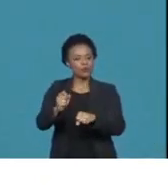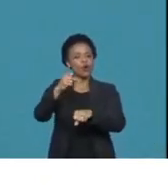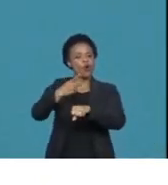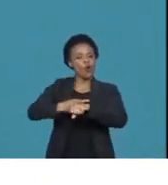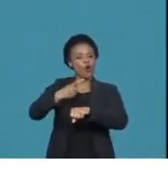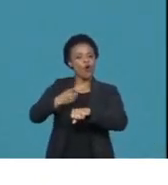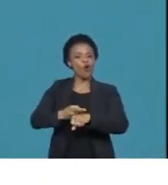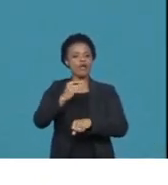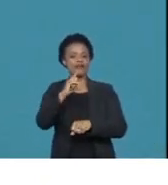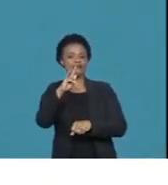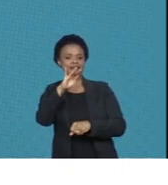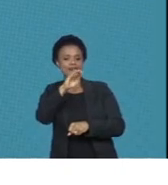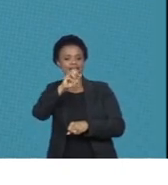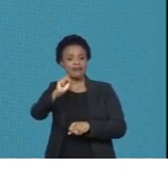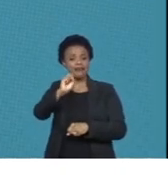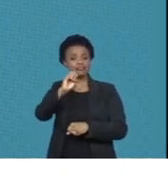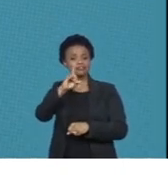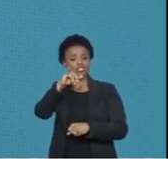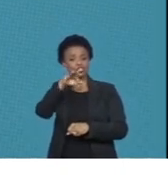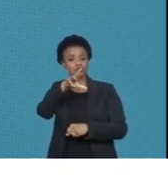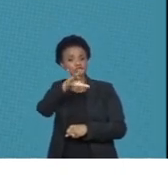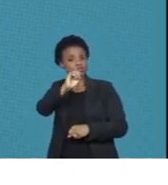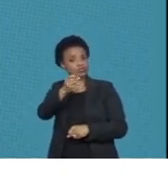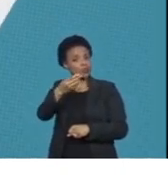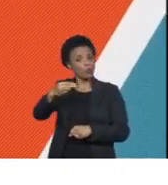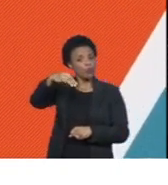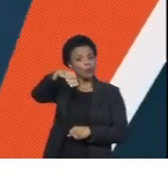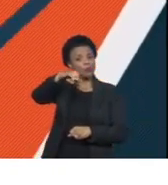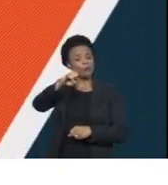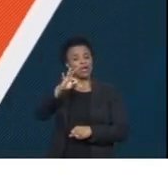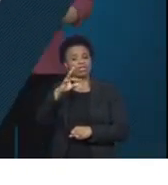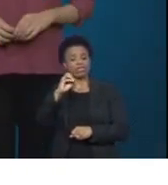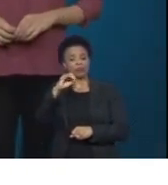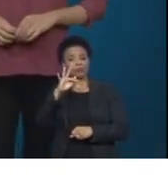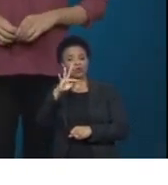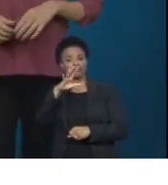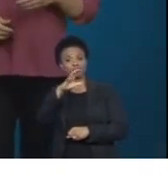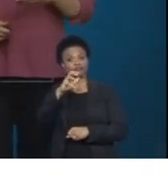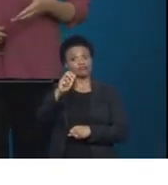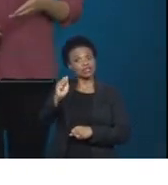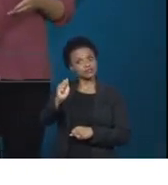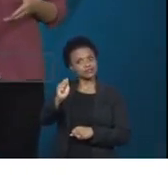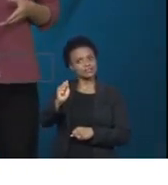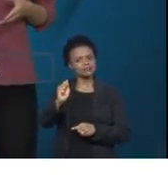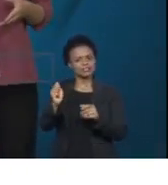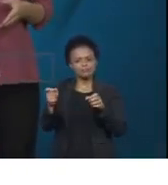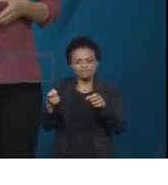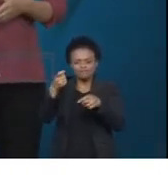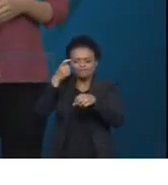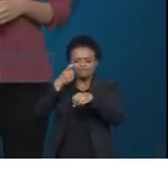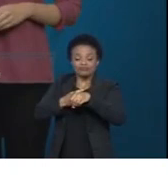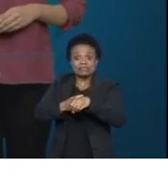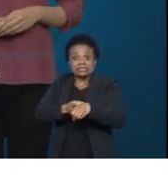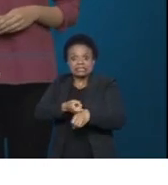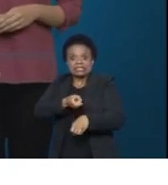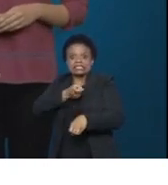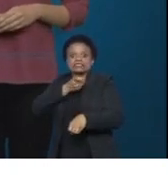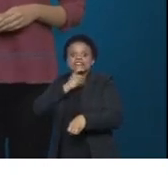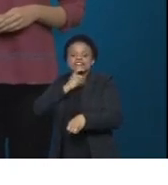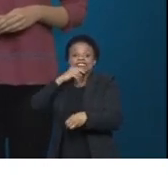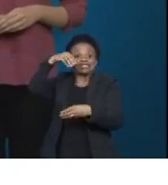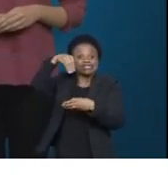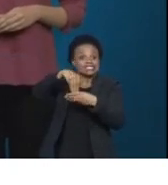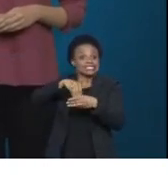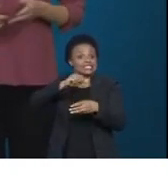como ígneas, sedimentares ou metamórficas. Ao se resfriar, o magma gerado na astenosfera